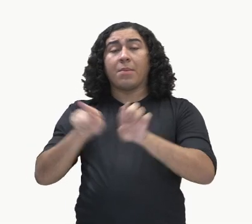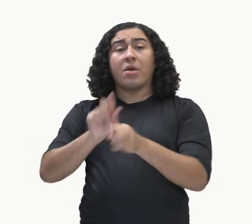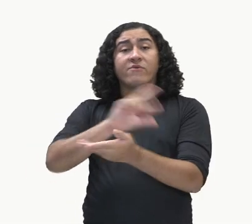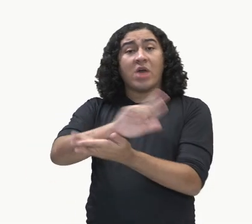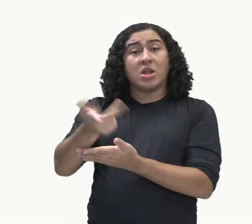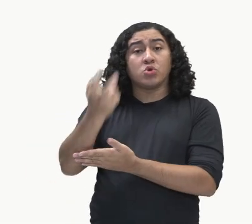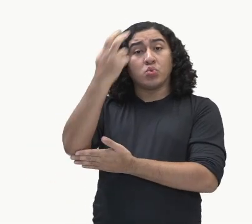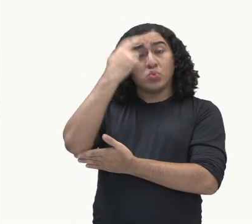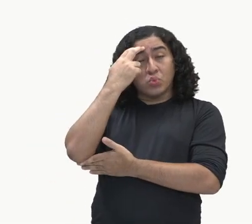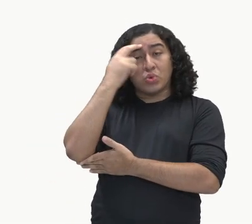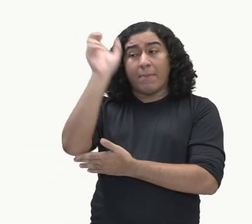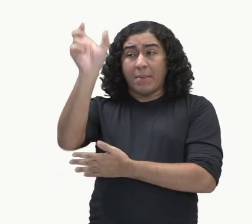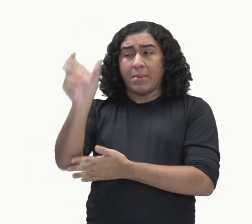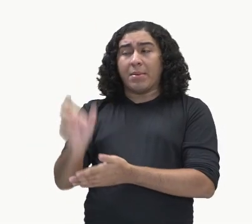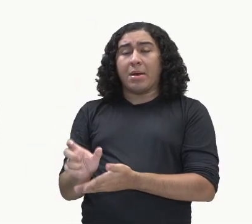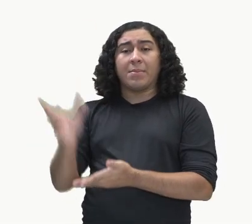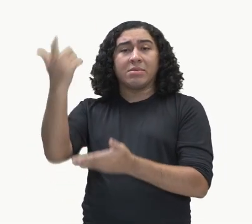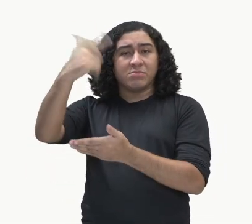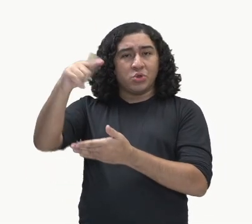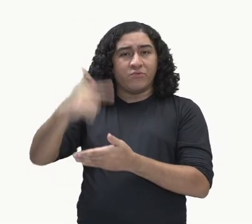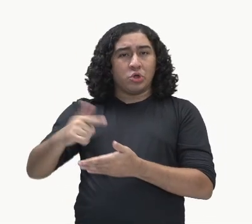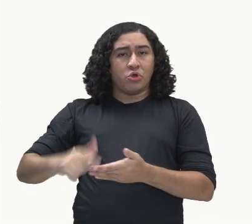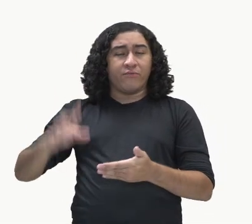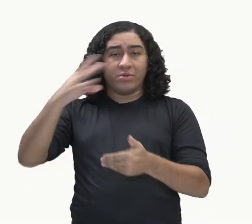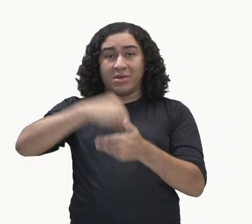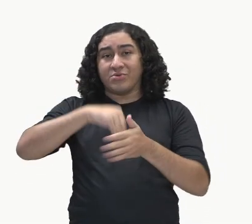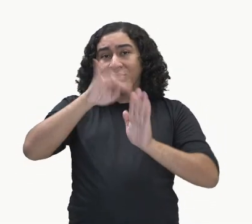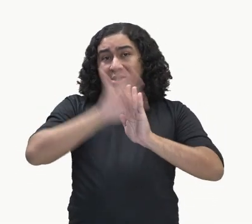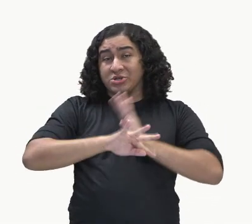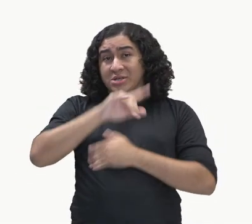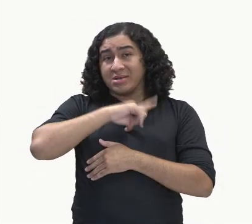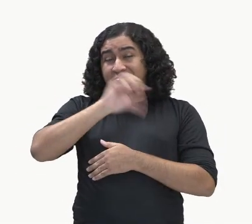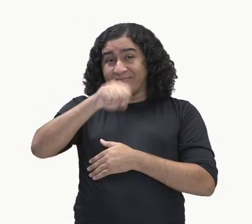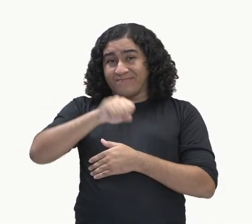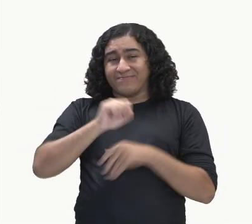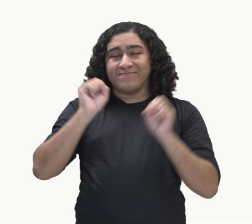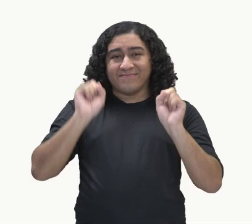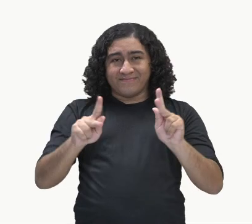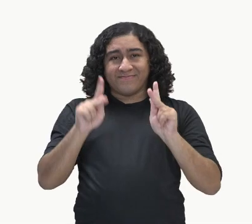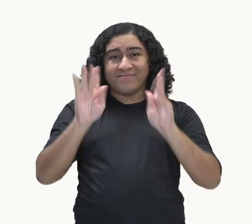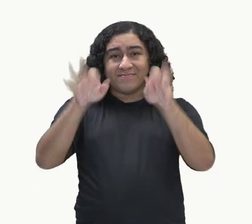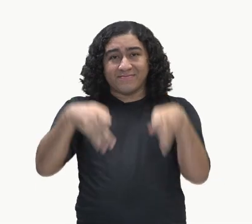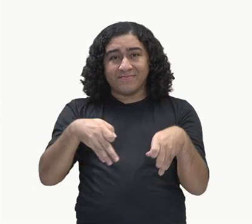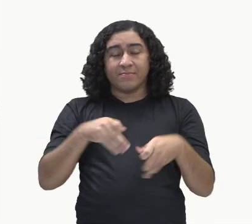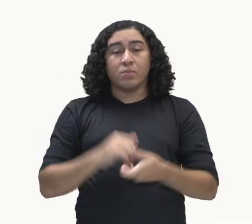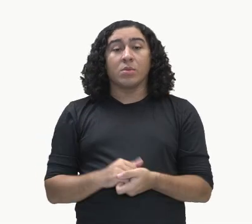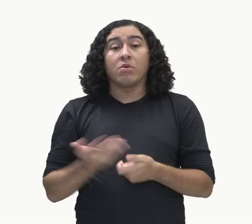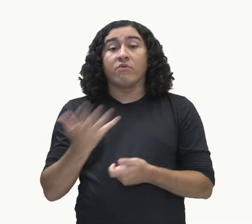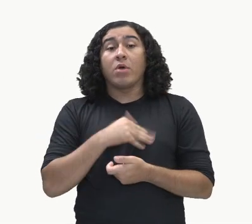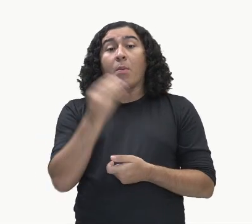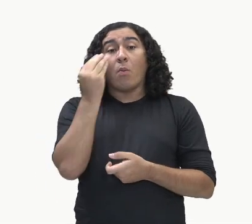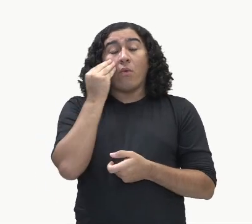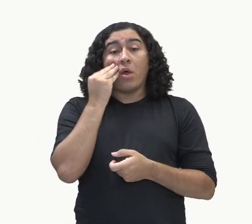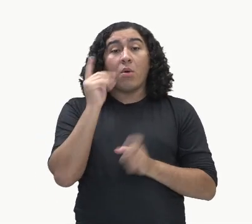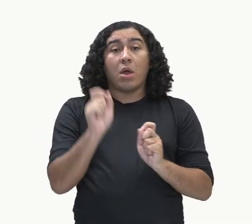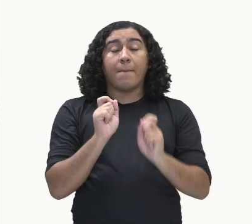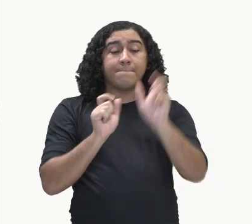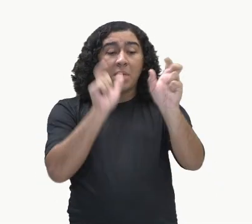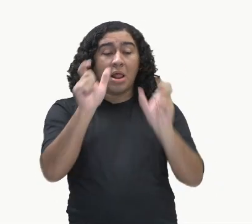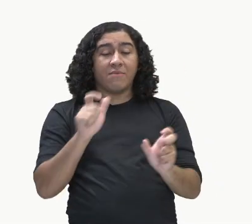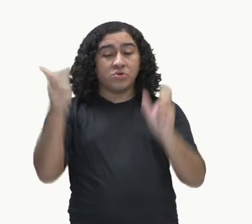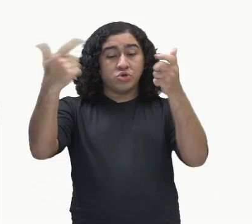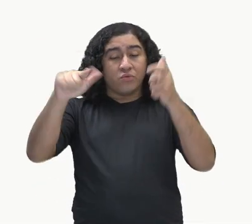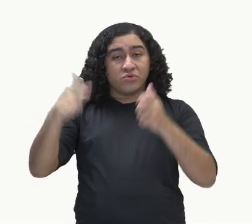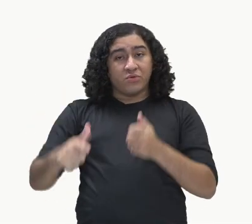cultura, vai se repetir também dentro desse texto. Right? Então, vamos observar palavras repetidas agora